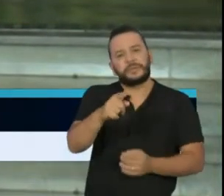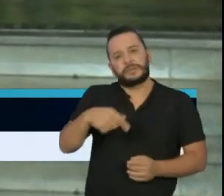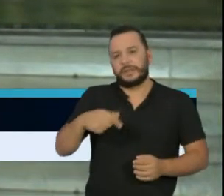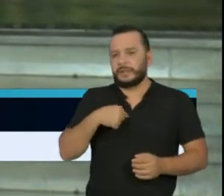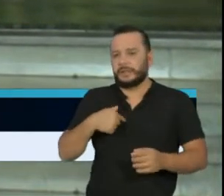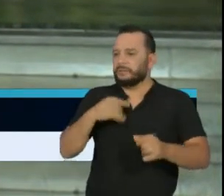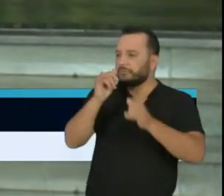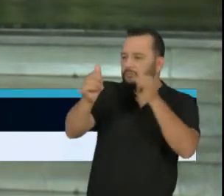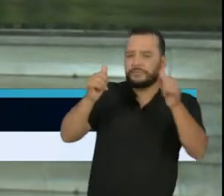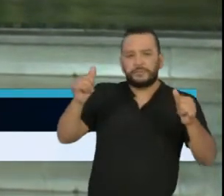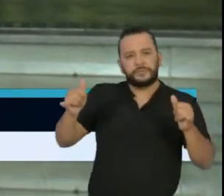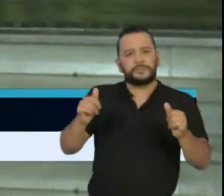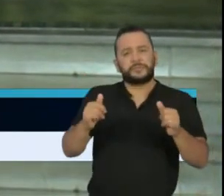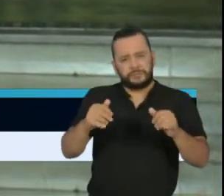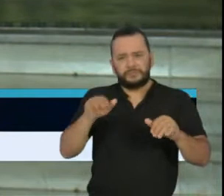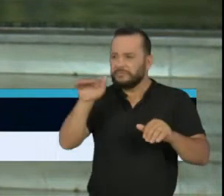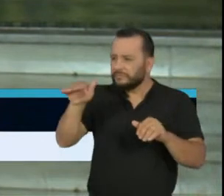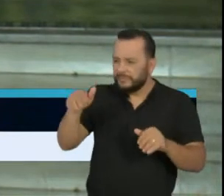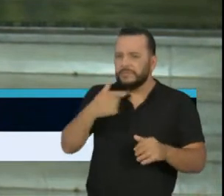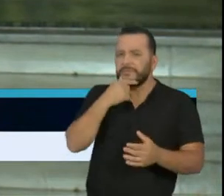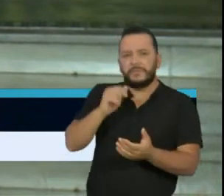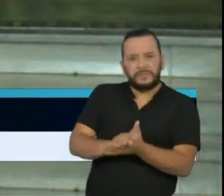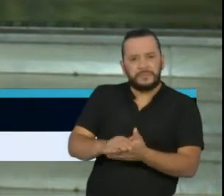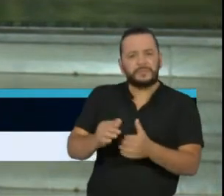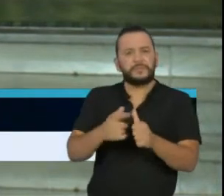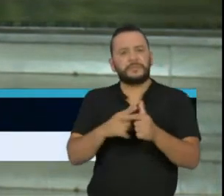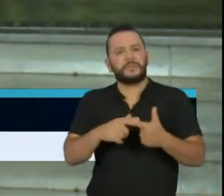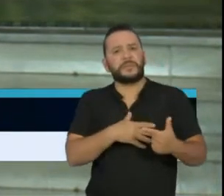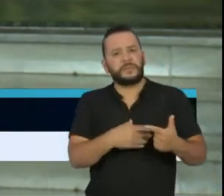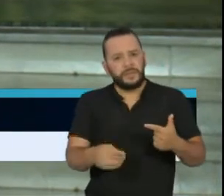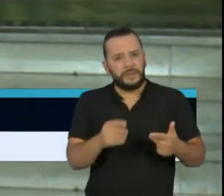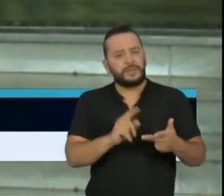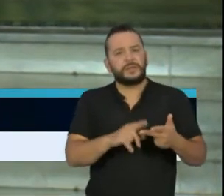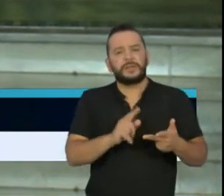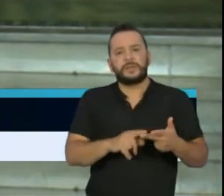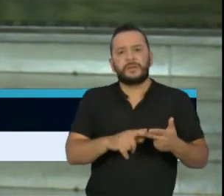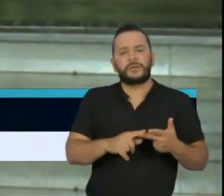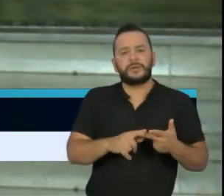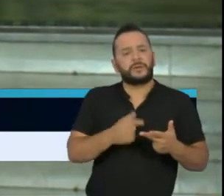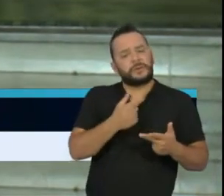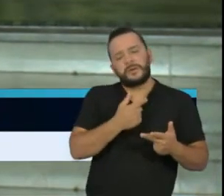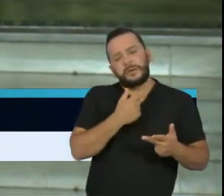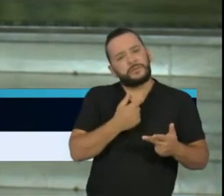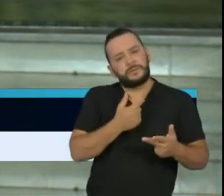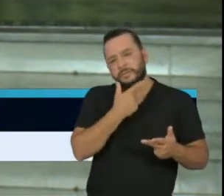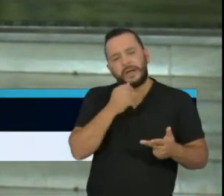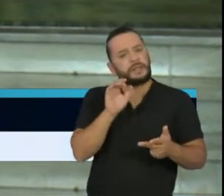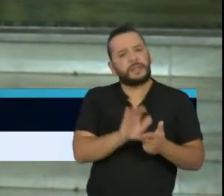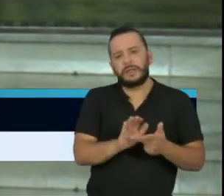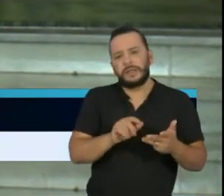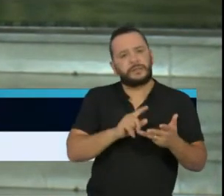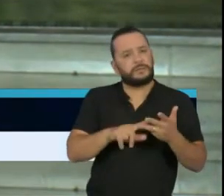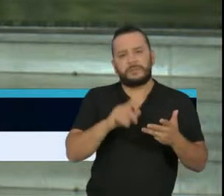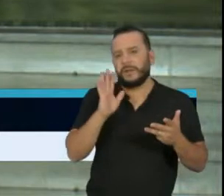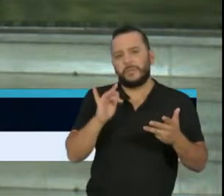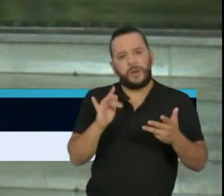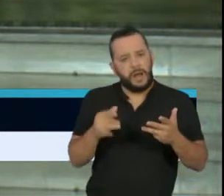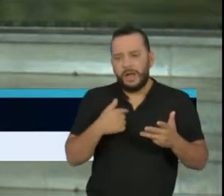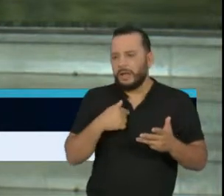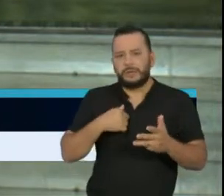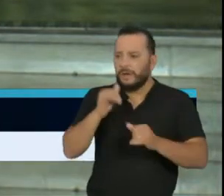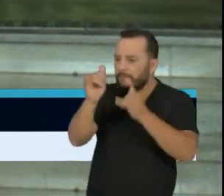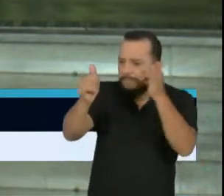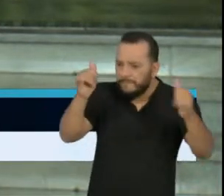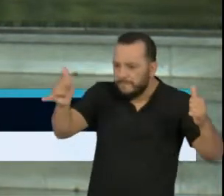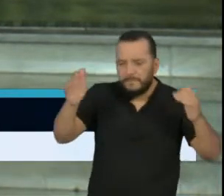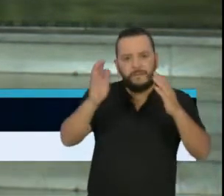seus maridos, filhos, companheiros, namorados, para que fiquem em casa. Ficando em casa,